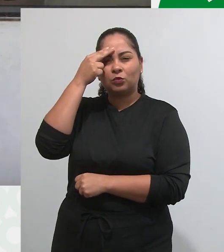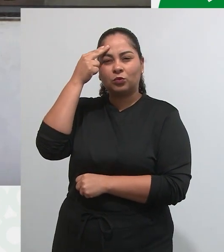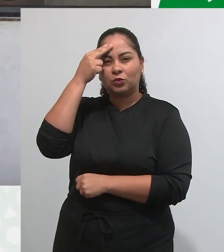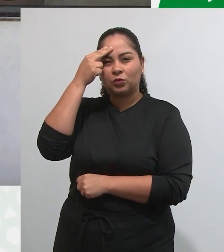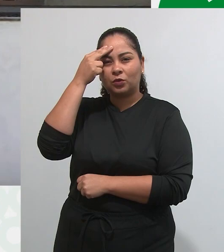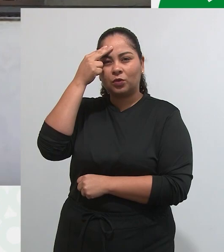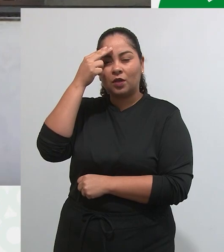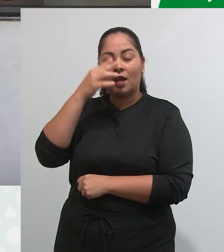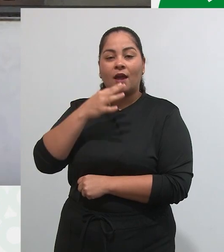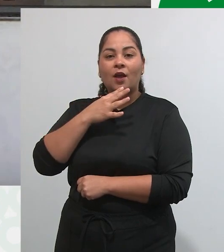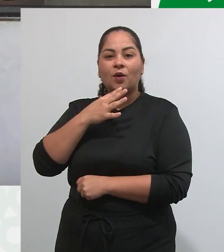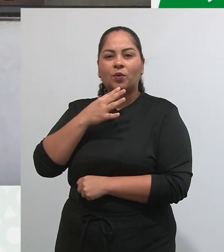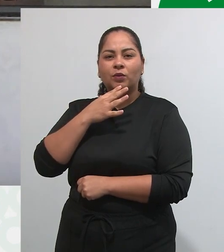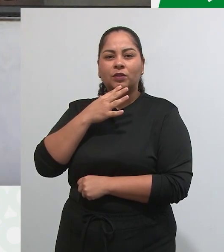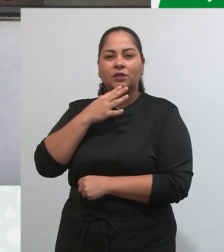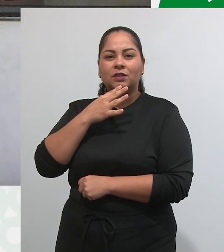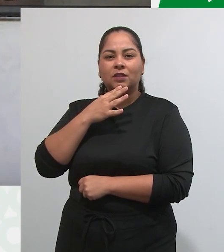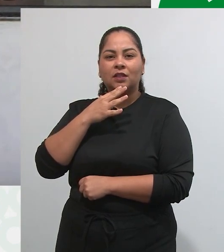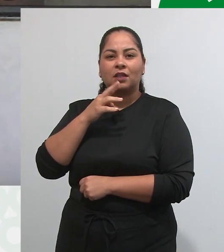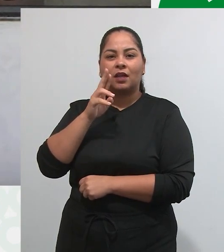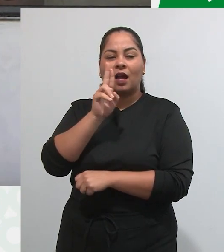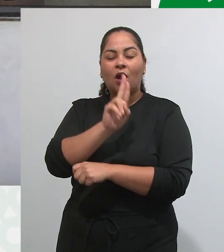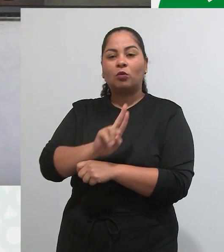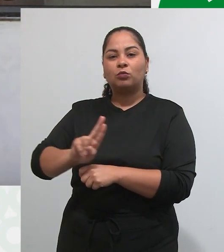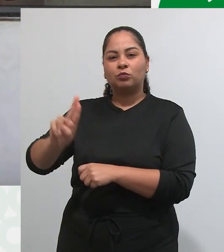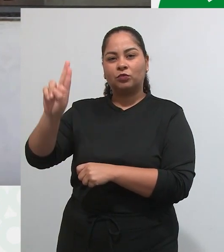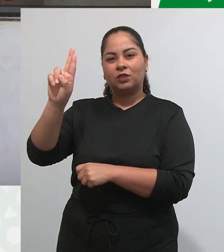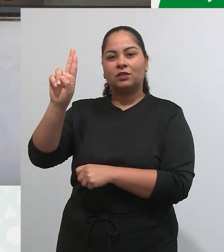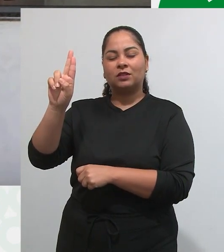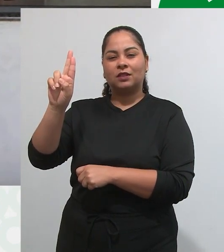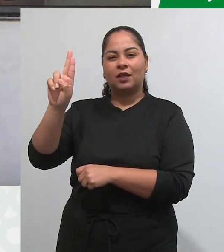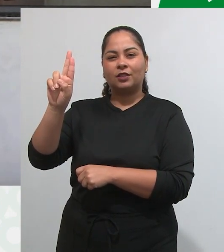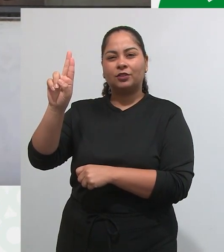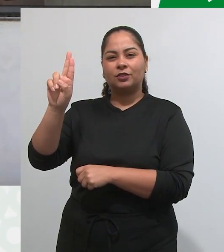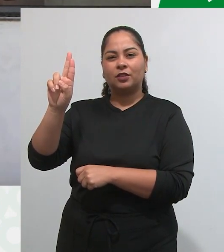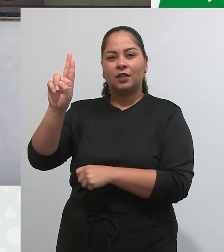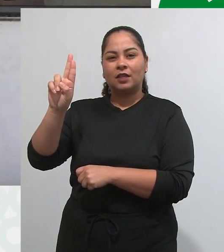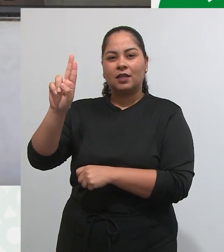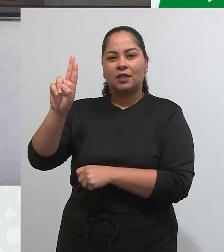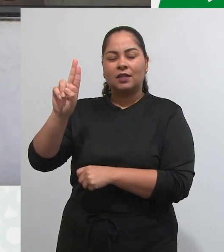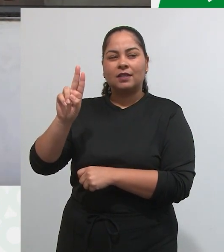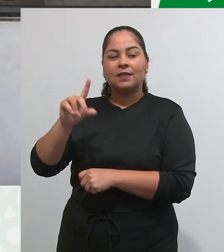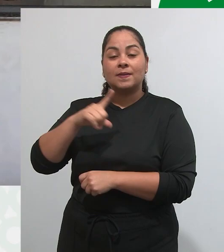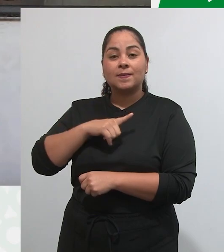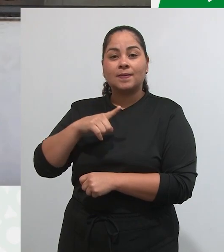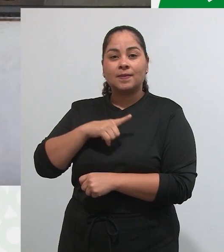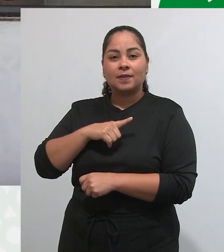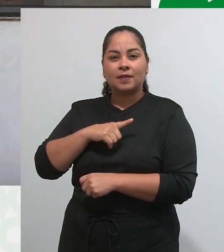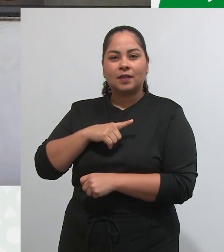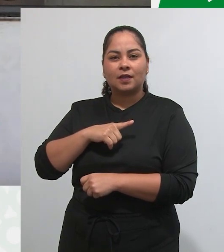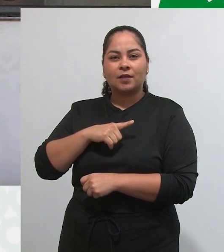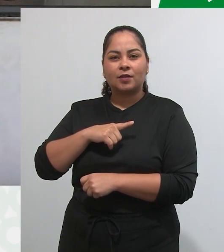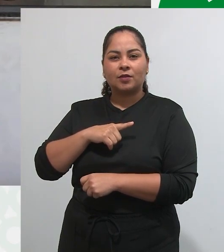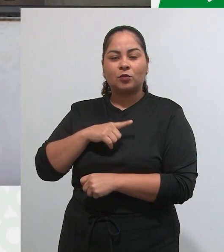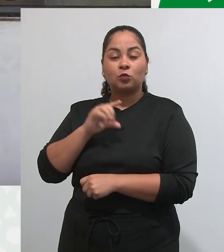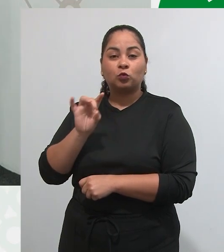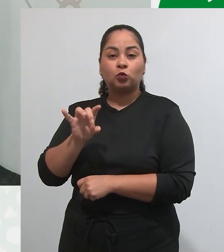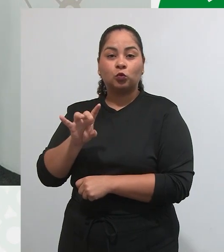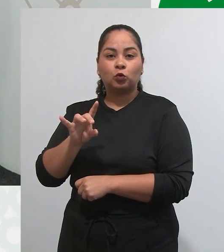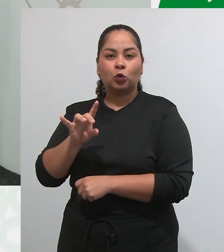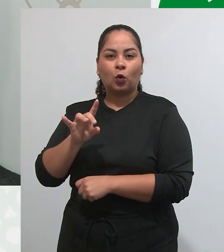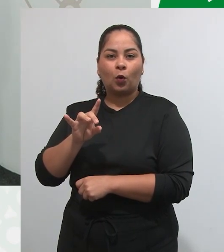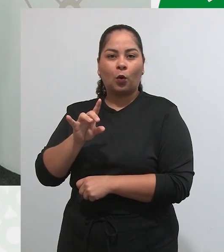o meu sonho é conhecer a Gallaudet nos Estados Unidos, que é a universidade que só tem